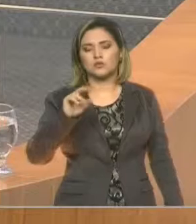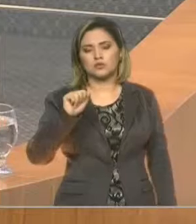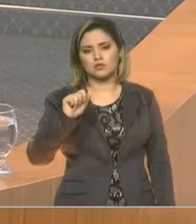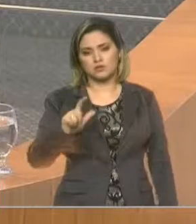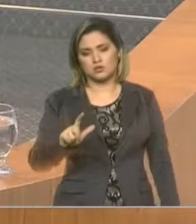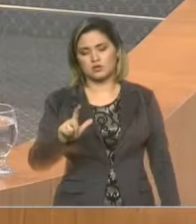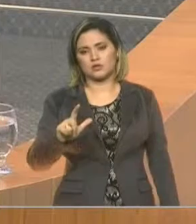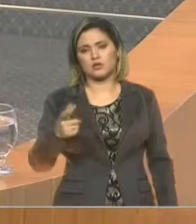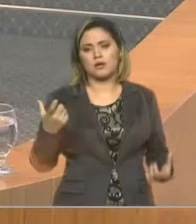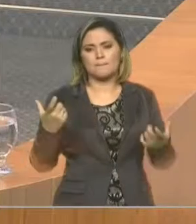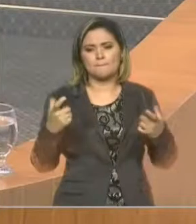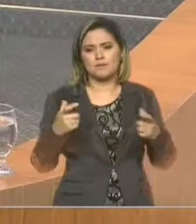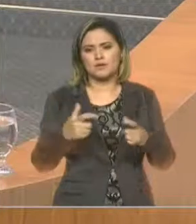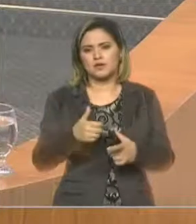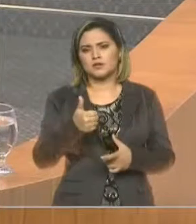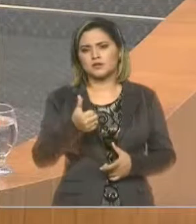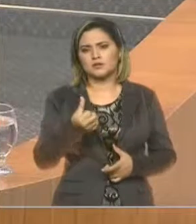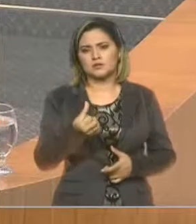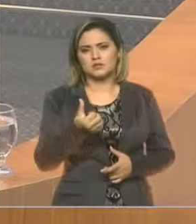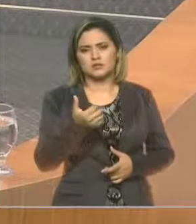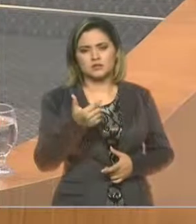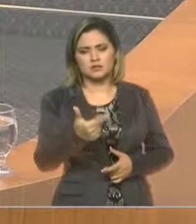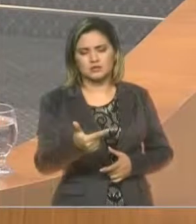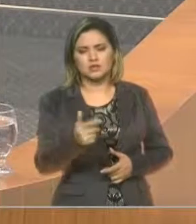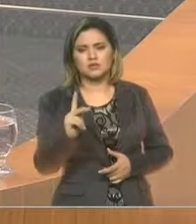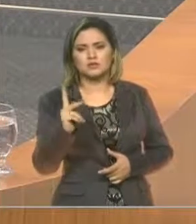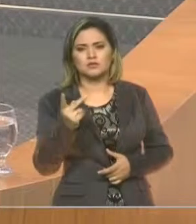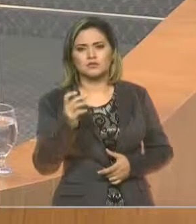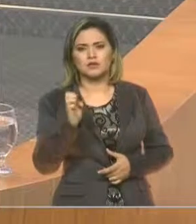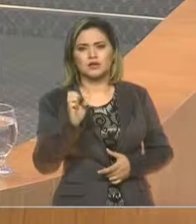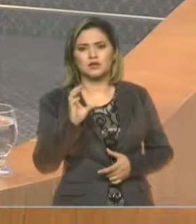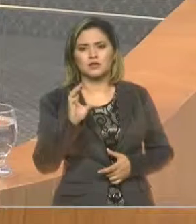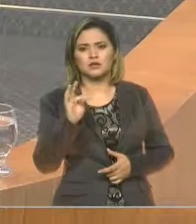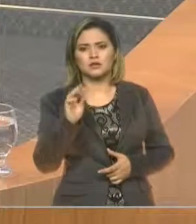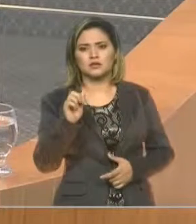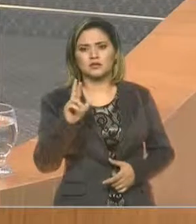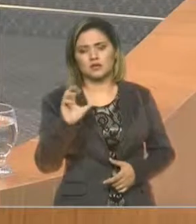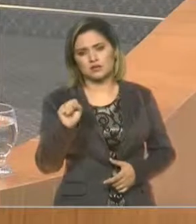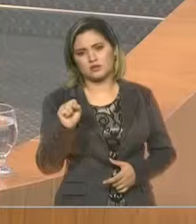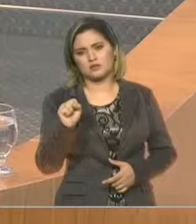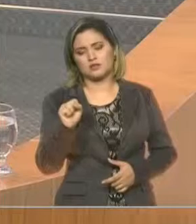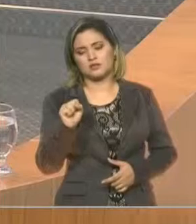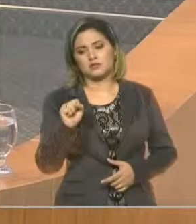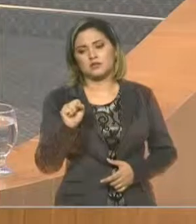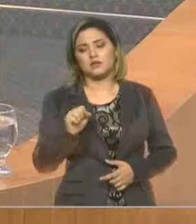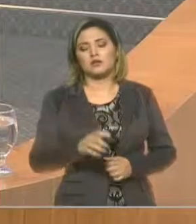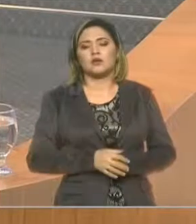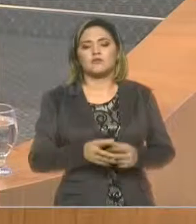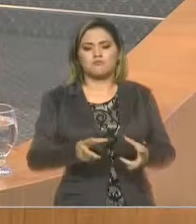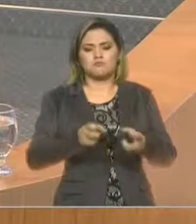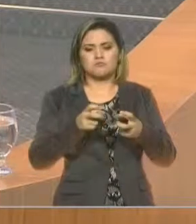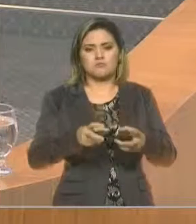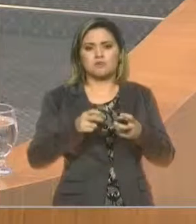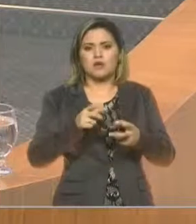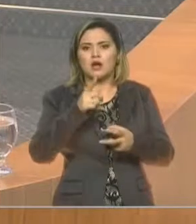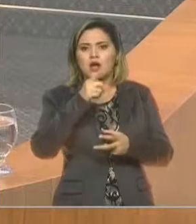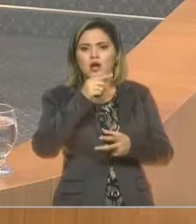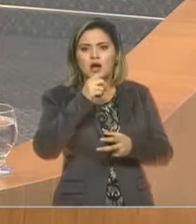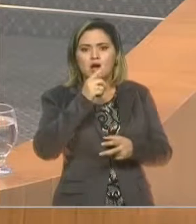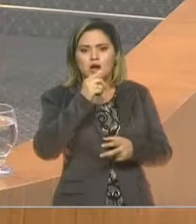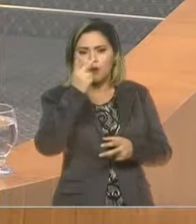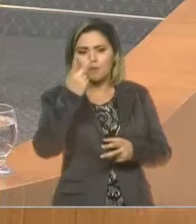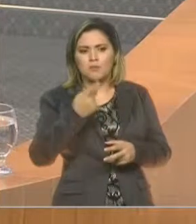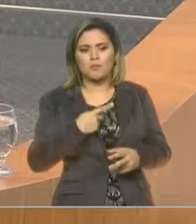hectares nas áreas de recargas dos aquíferos, onde, inclusive, se extrai água consumida para consumo